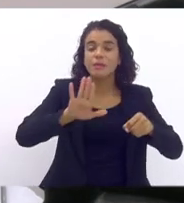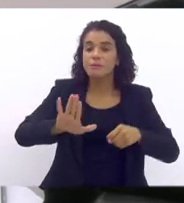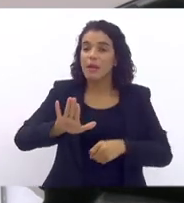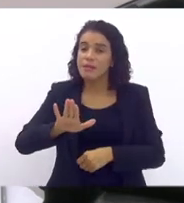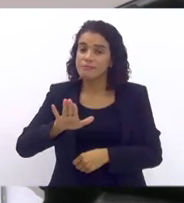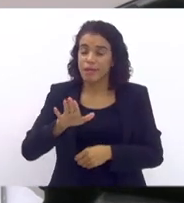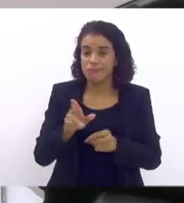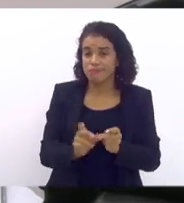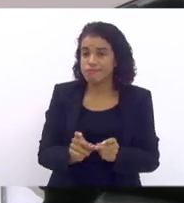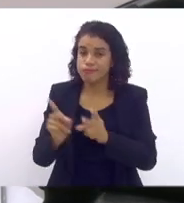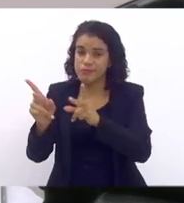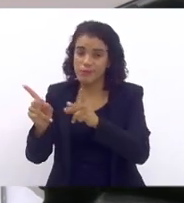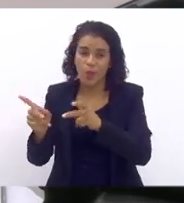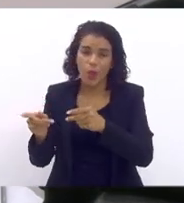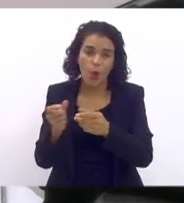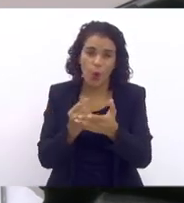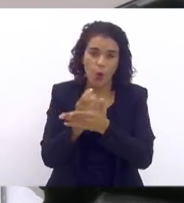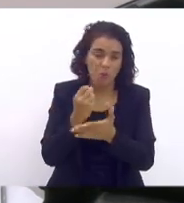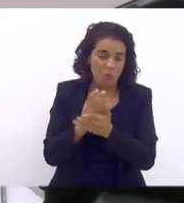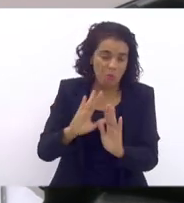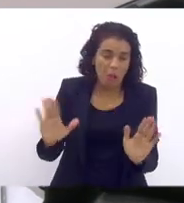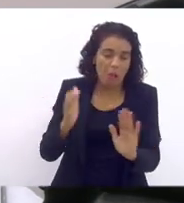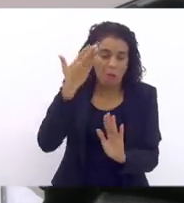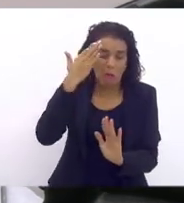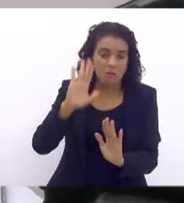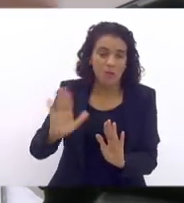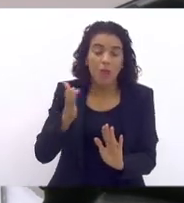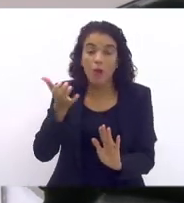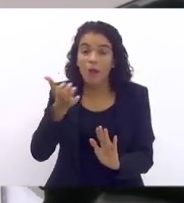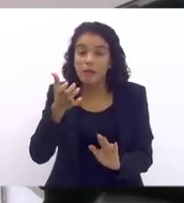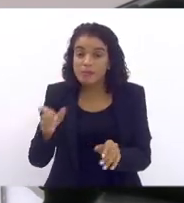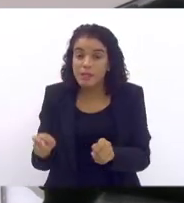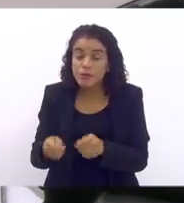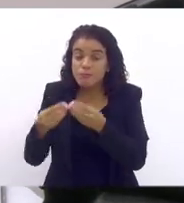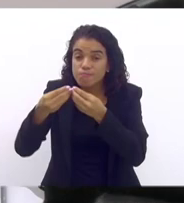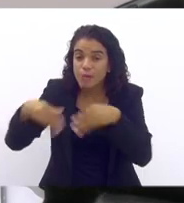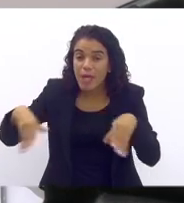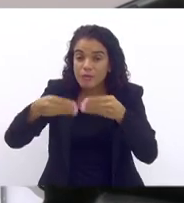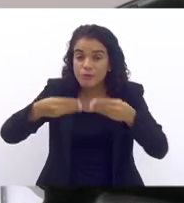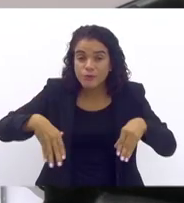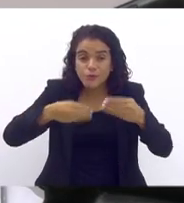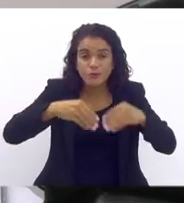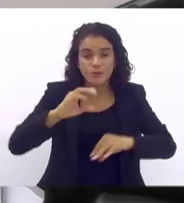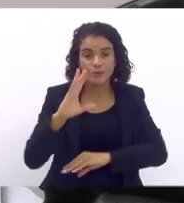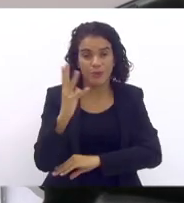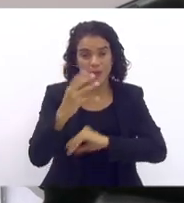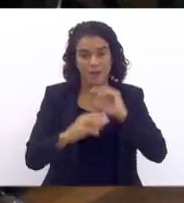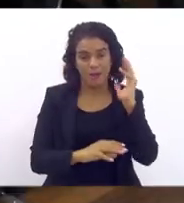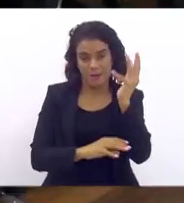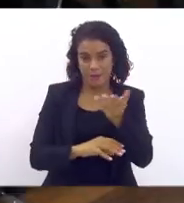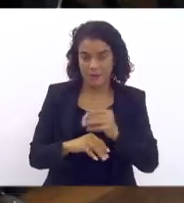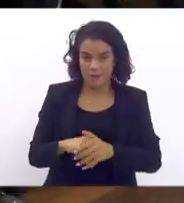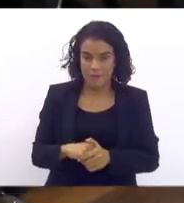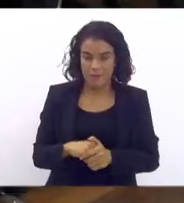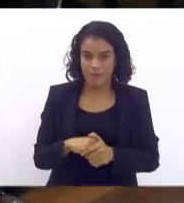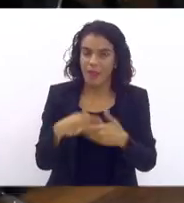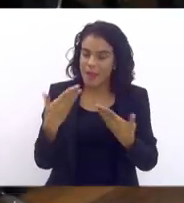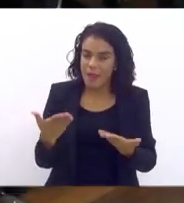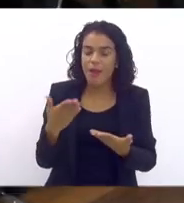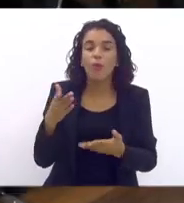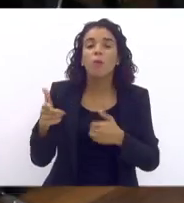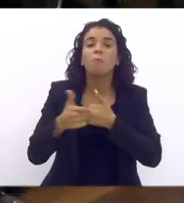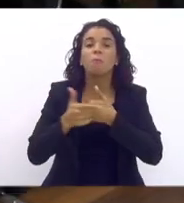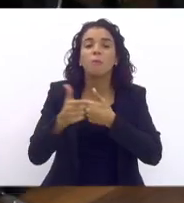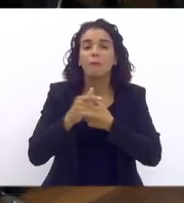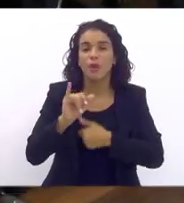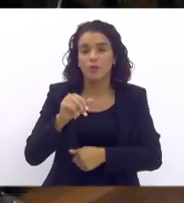importar tá ali para isso ela cobra eu não quero saber disso quero saber dos danos ambientais Qual o papel do Inea assim o passe importante Qual o papel do